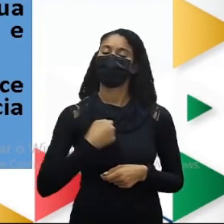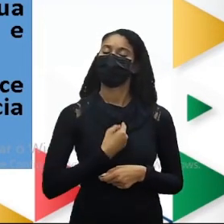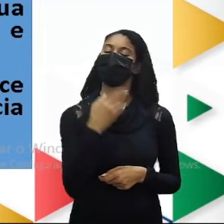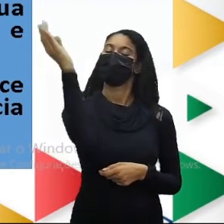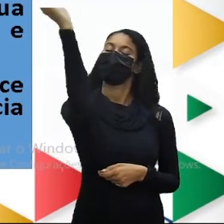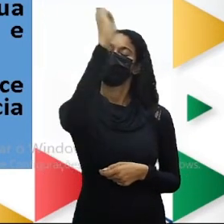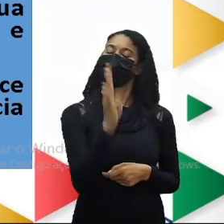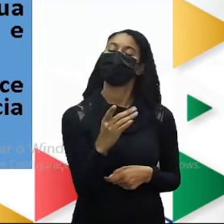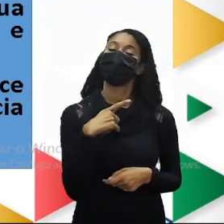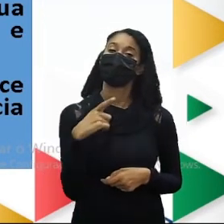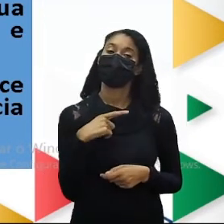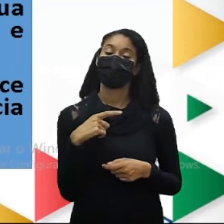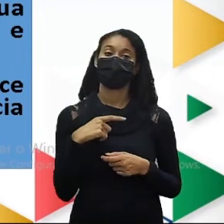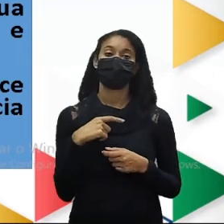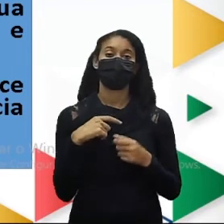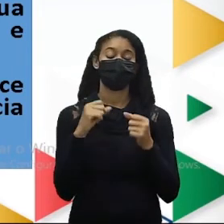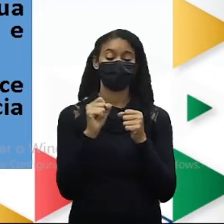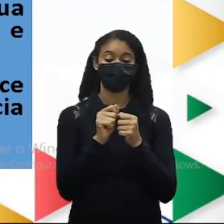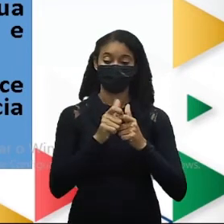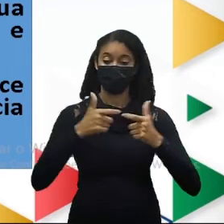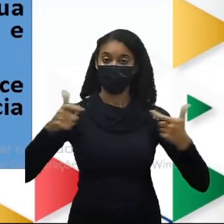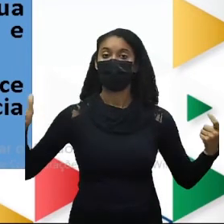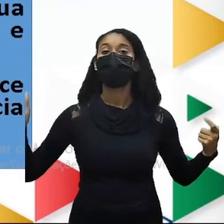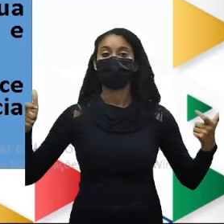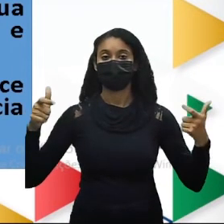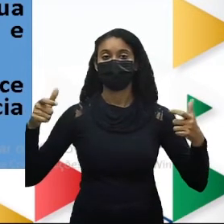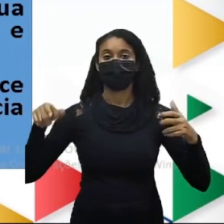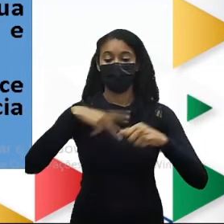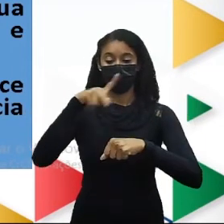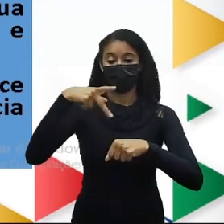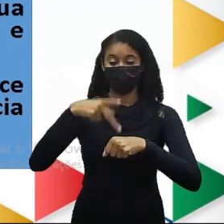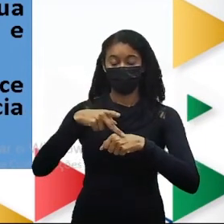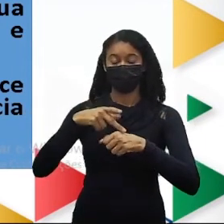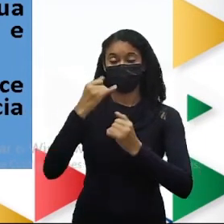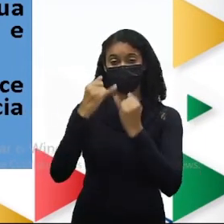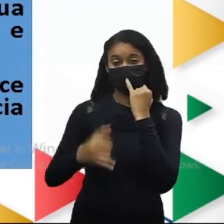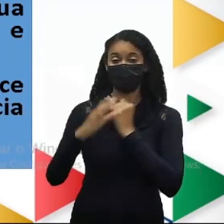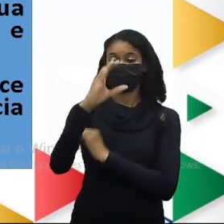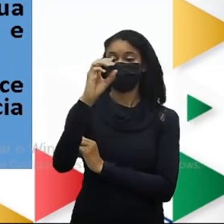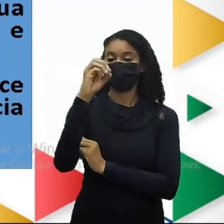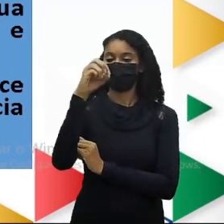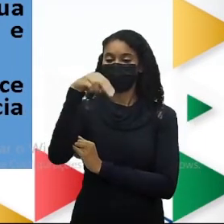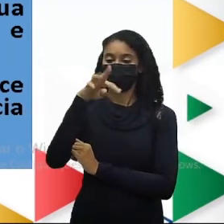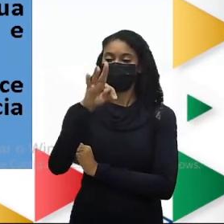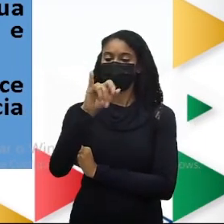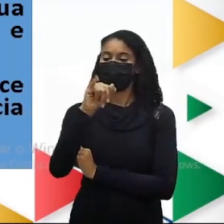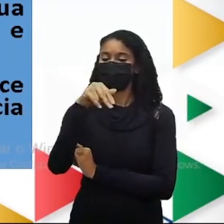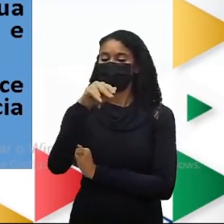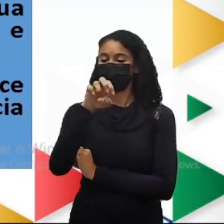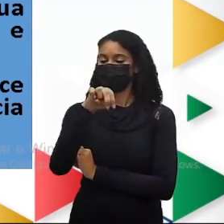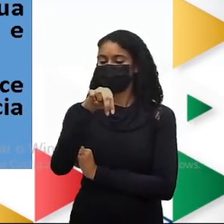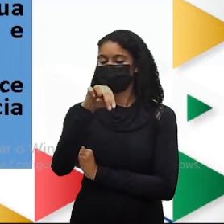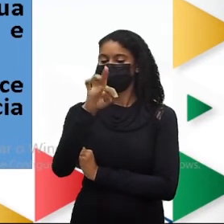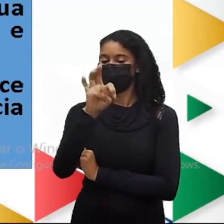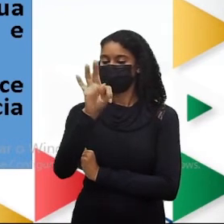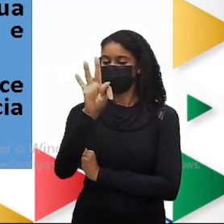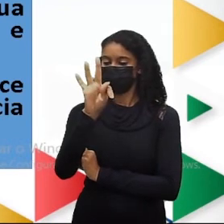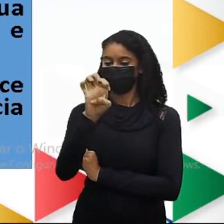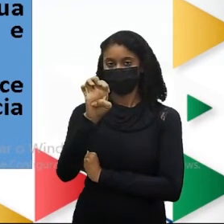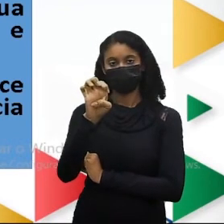possui uma dimensão continental. É importante destacar que o preconceito